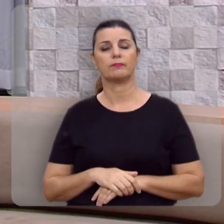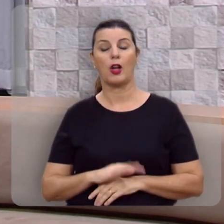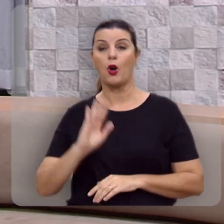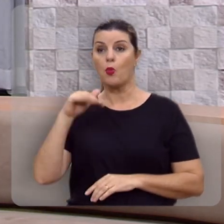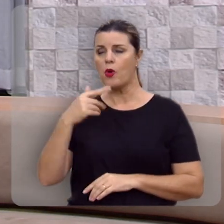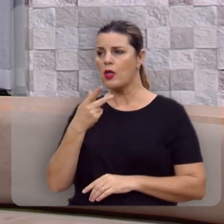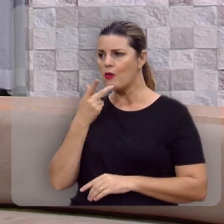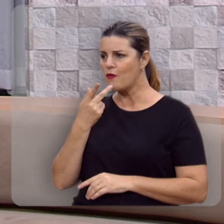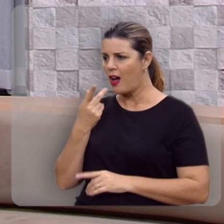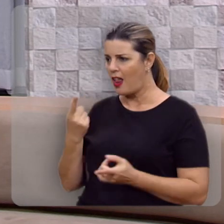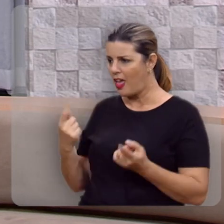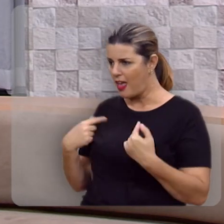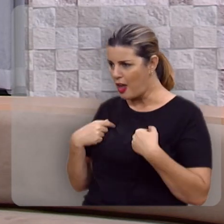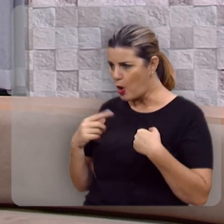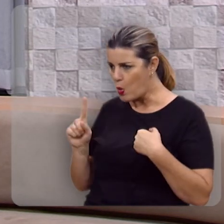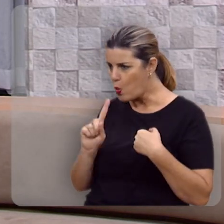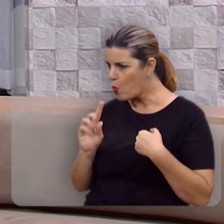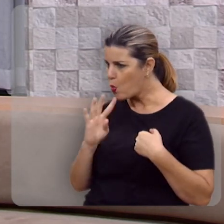ao negar Jesus